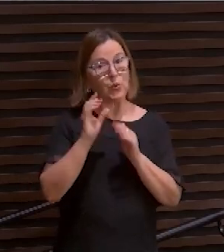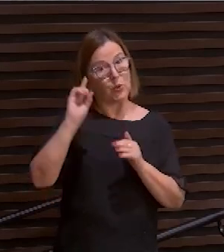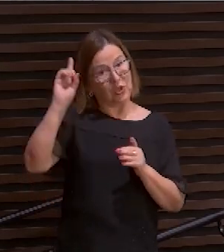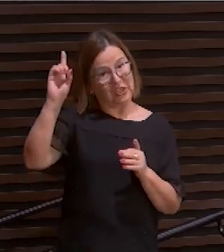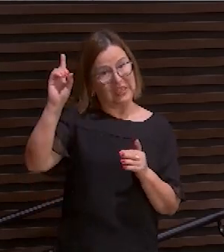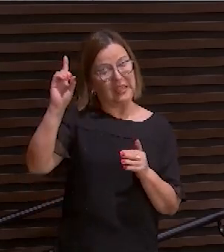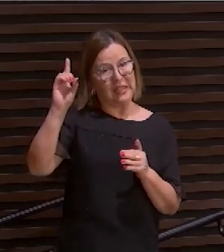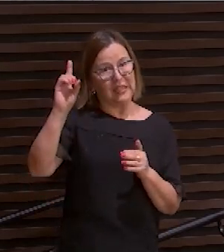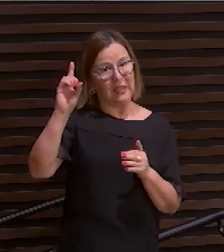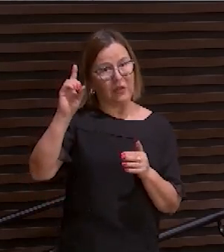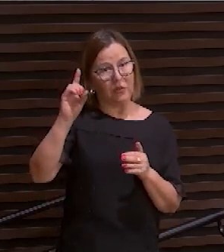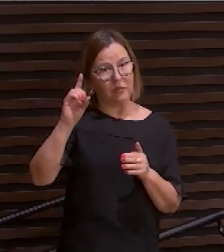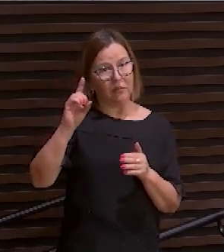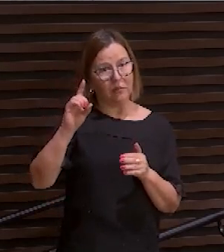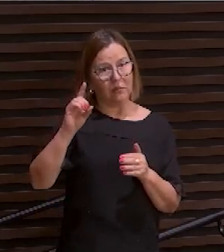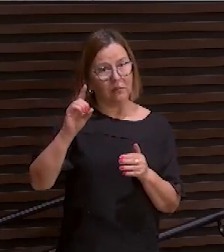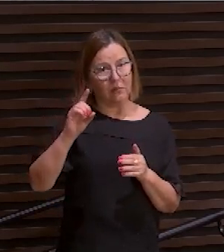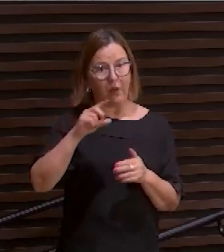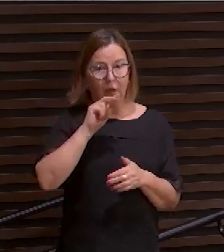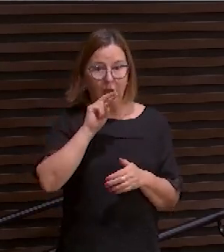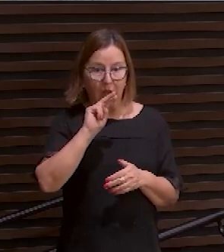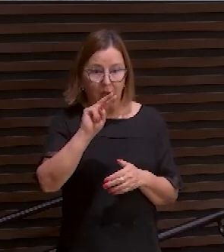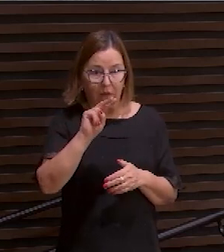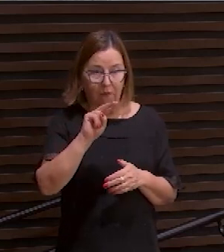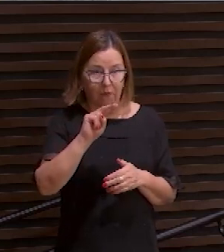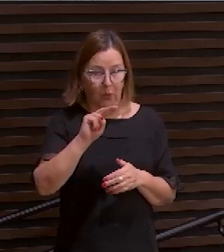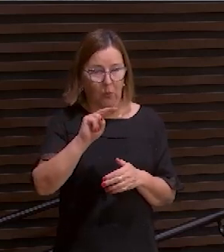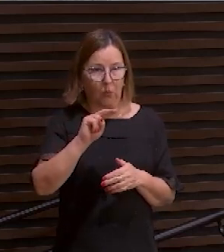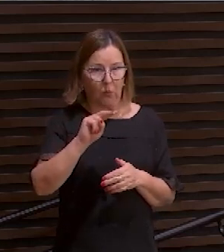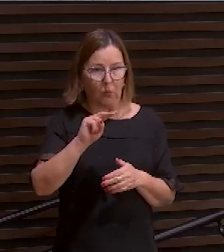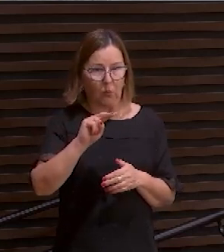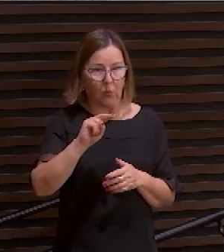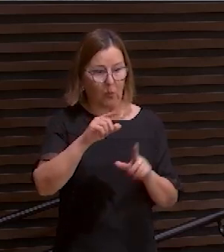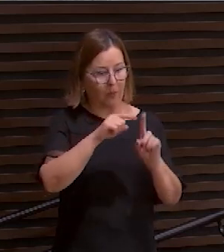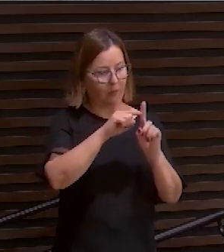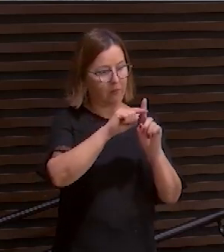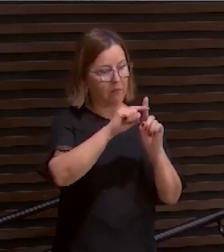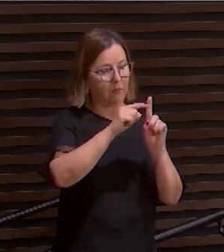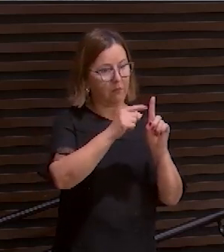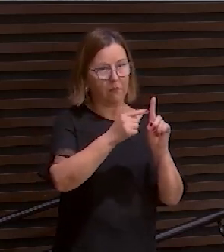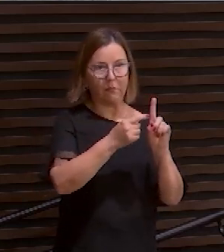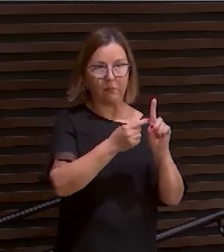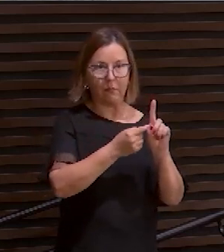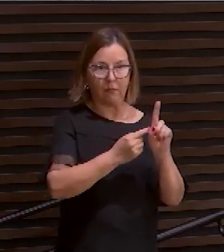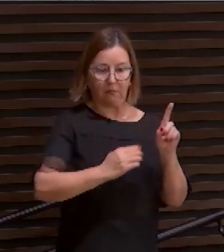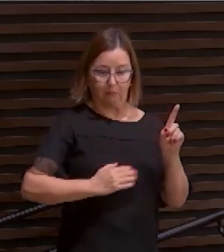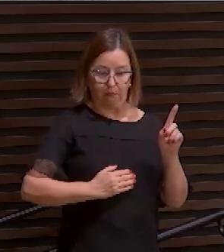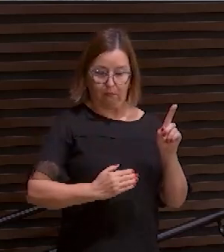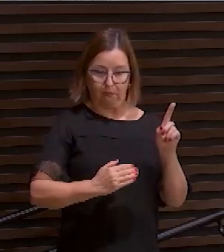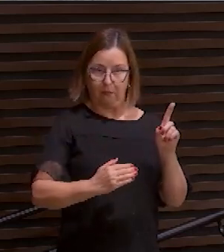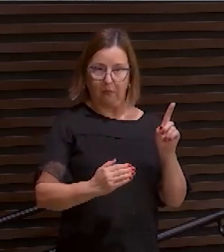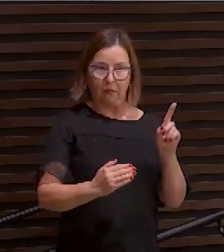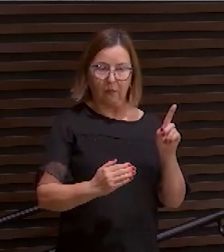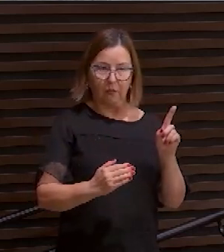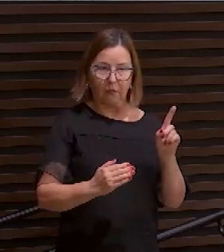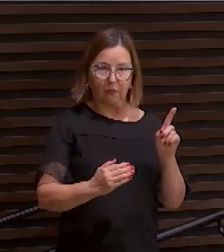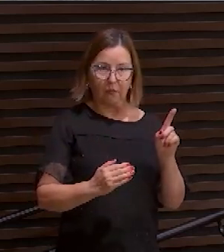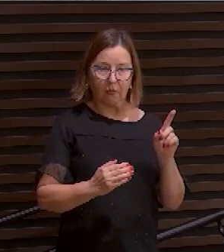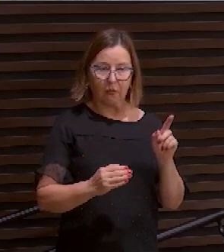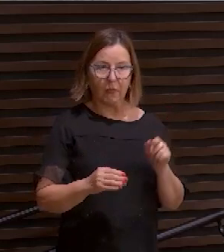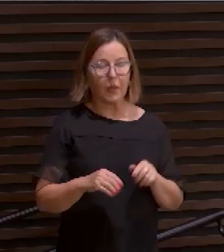percebeu que a barriga da Maria estava crescendo. Os casamentos naquele tempo tinham um período